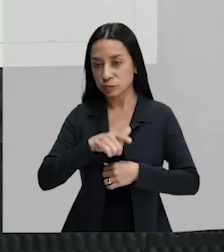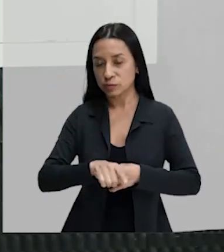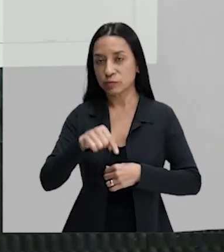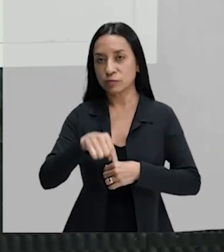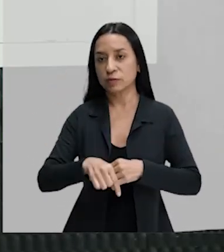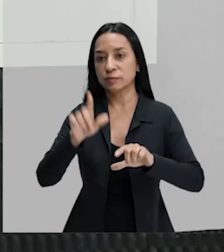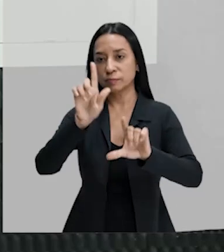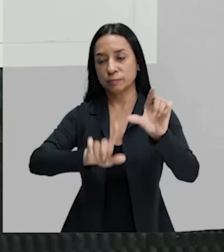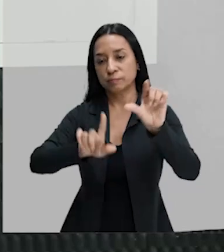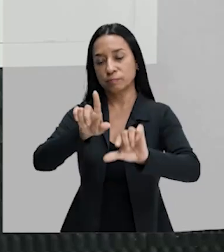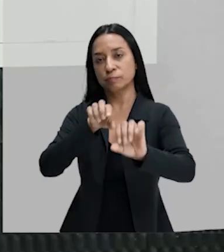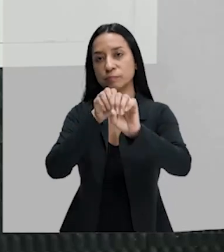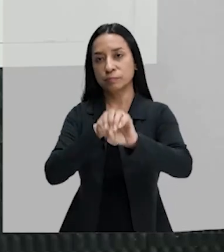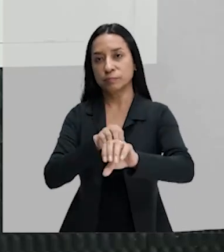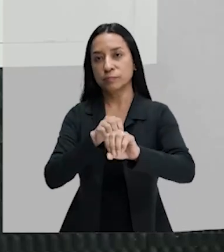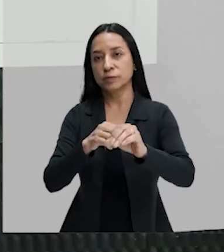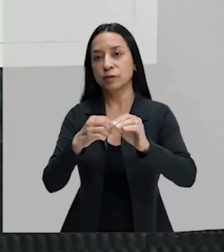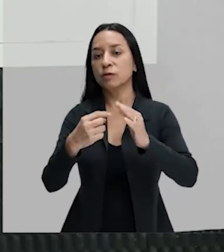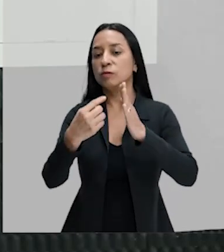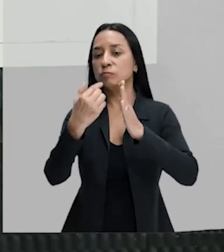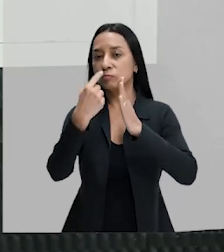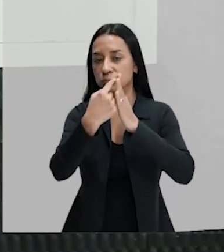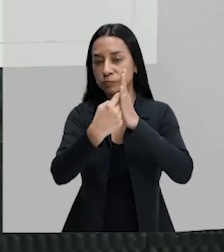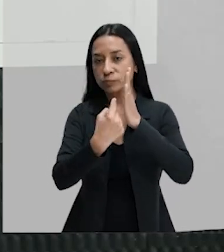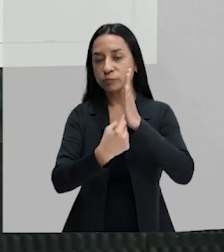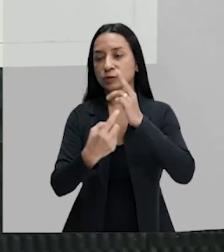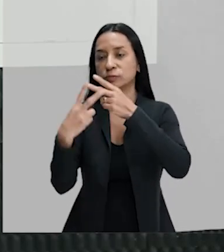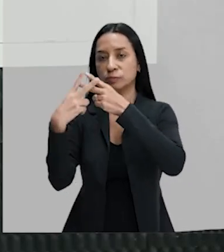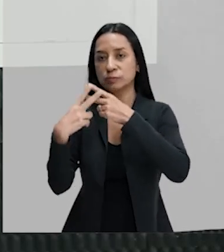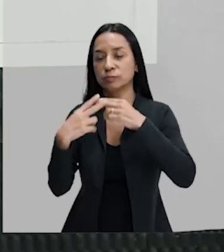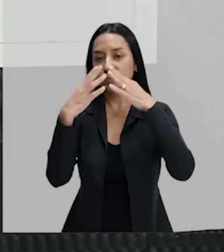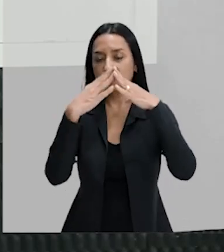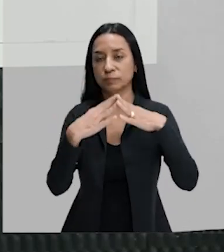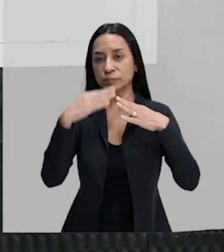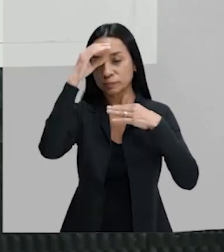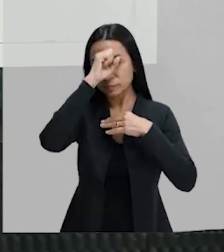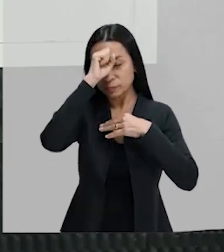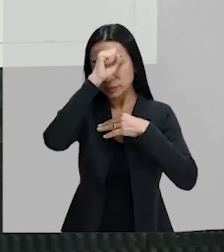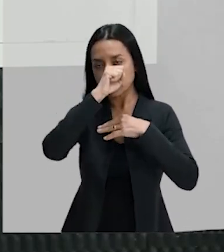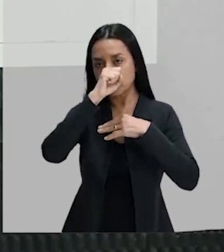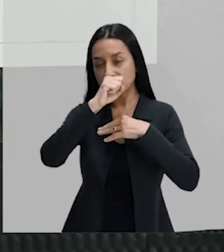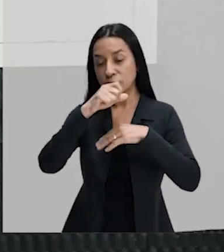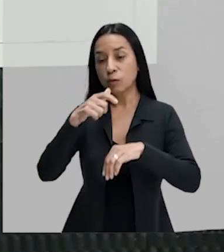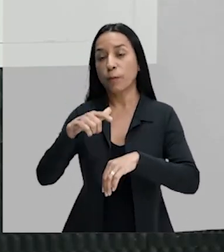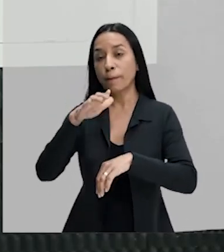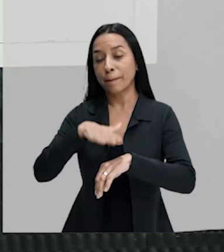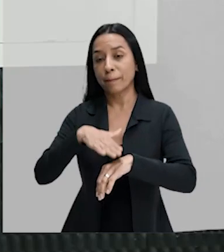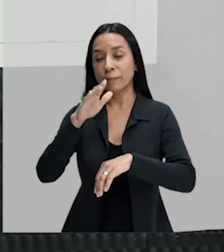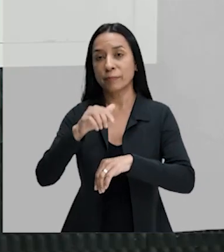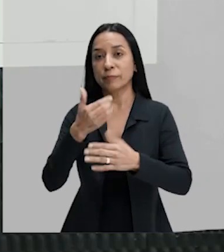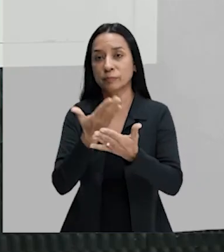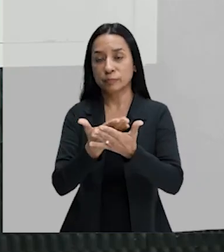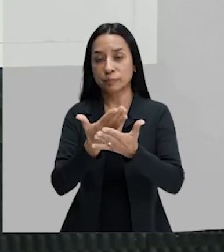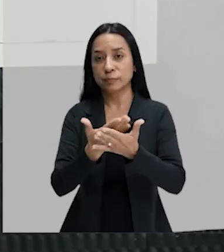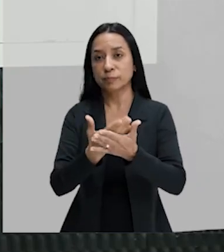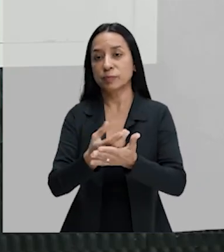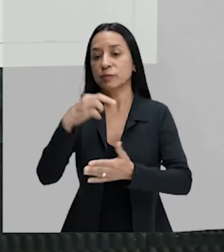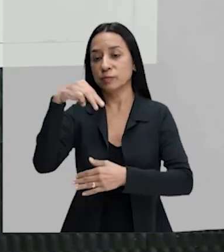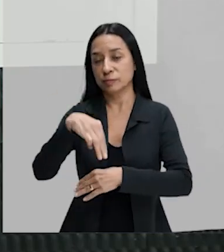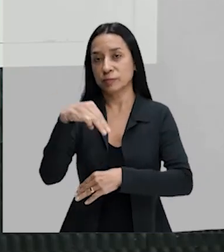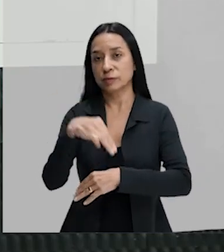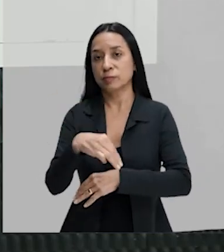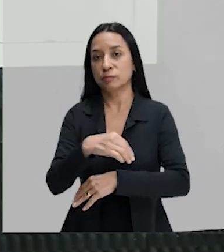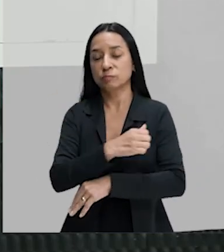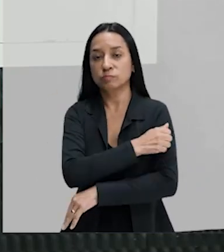TV Educação, no programa Hashtag Fique em Casa Aprendendo, para mais uma aula de matemática para os alunos da segunda série do ensino